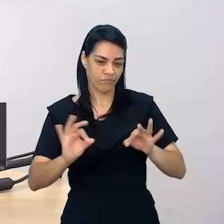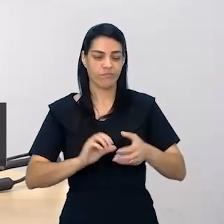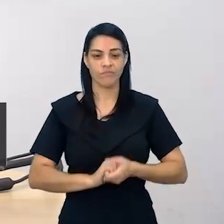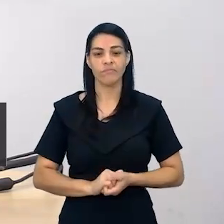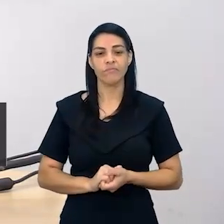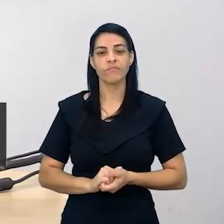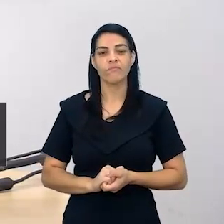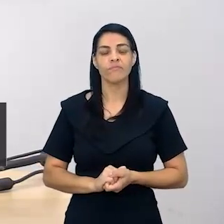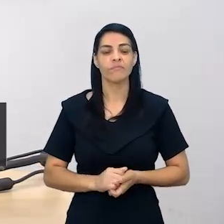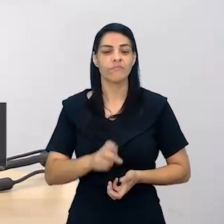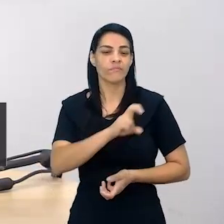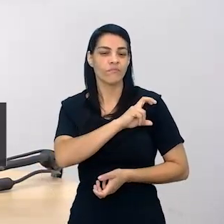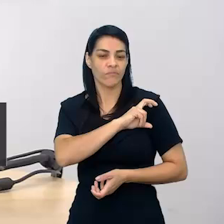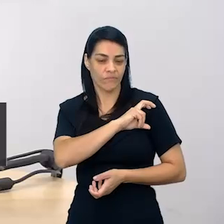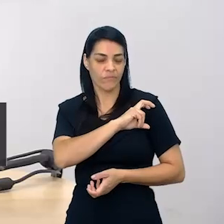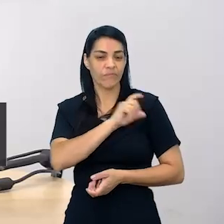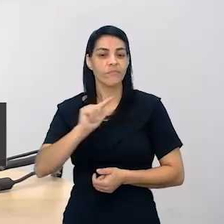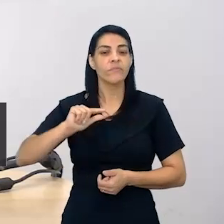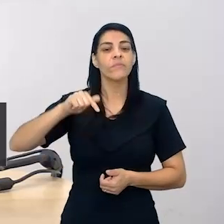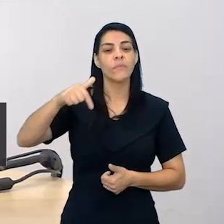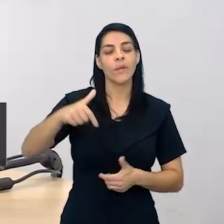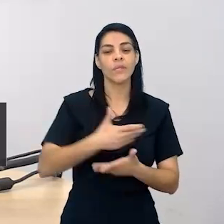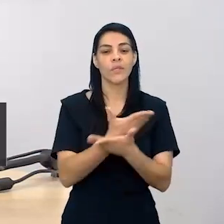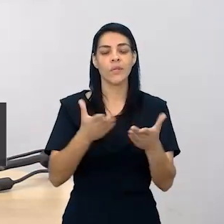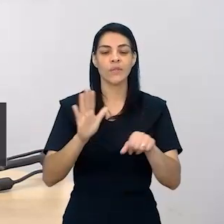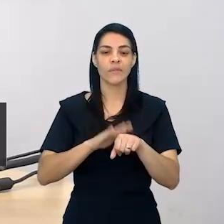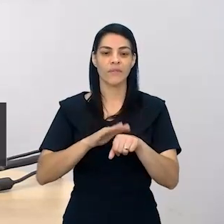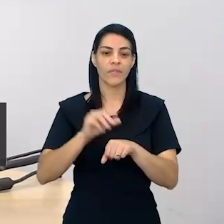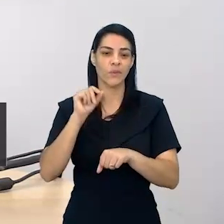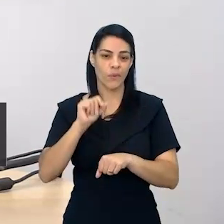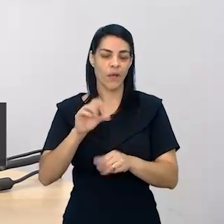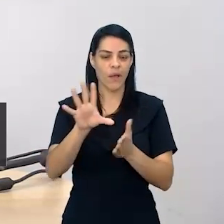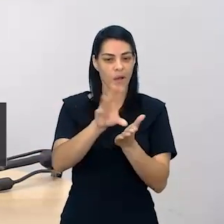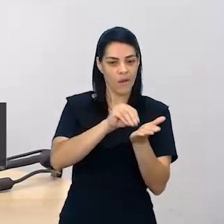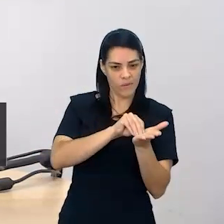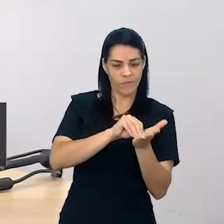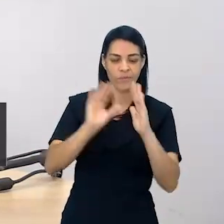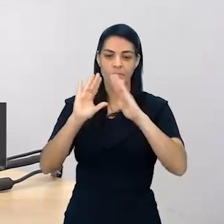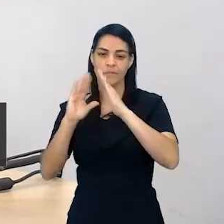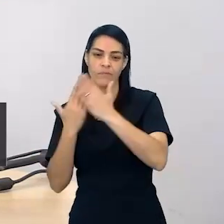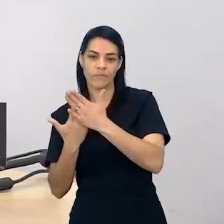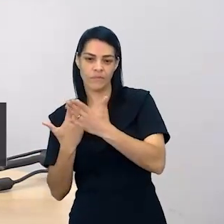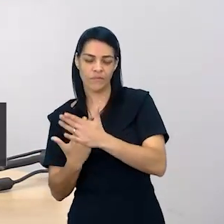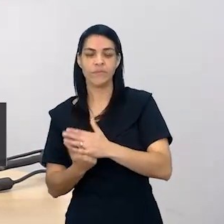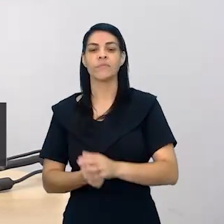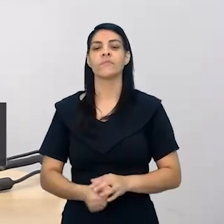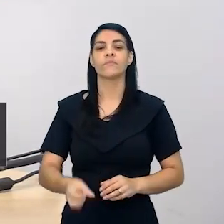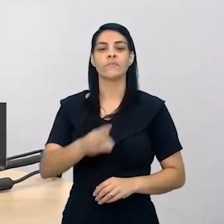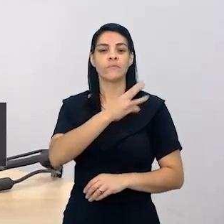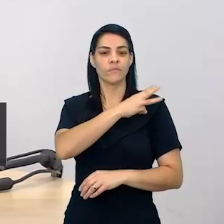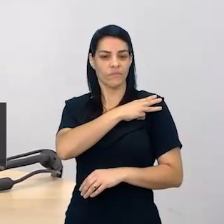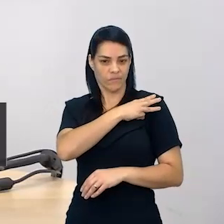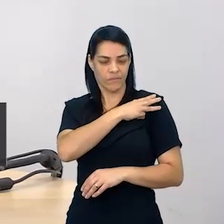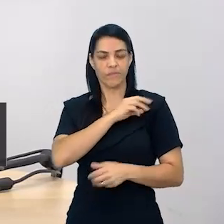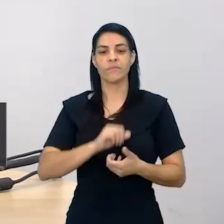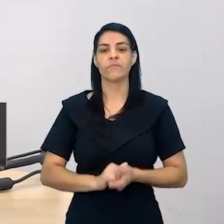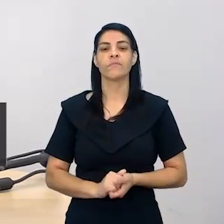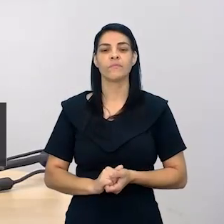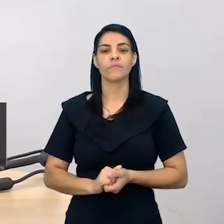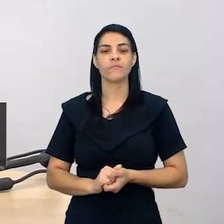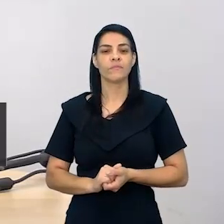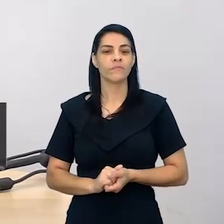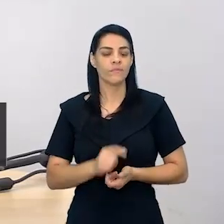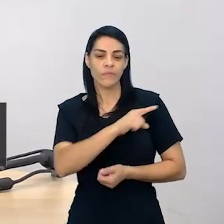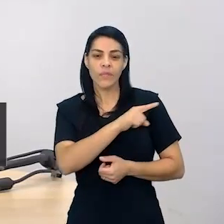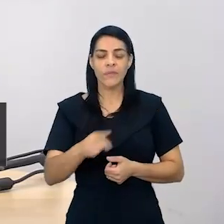do quinto e depois a gente vai espelhar e com uma escola de ensino médio como escola aí de anos finais